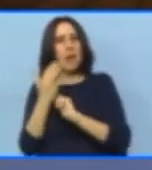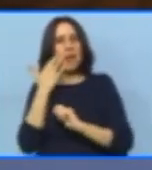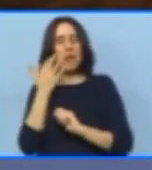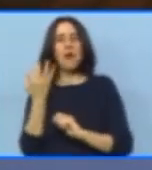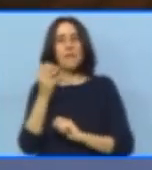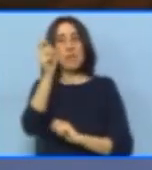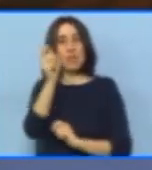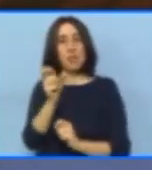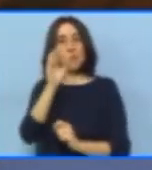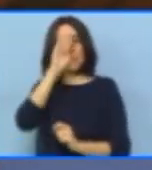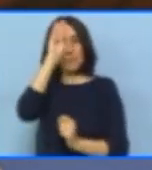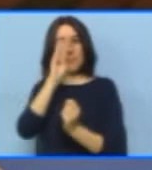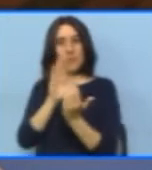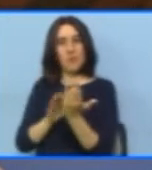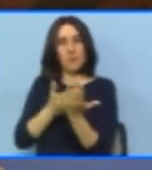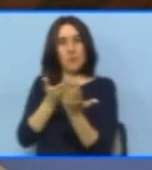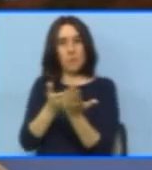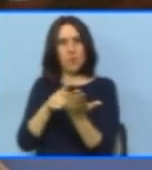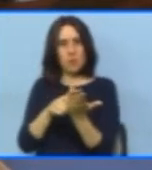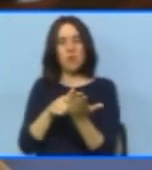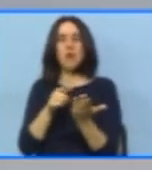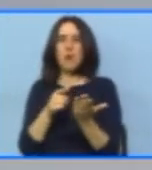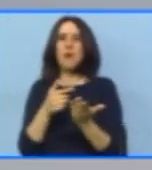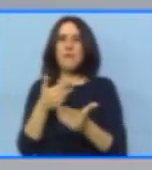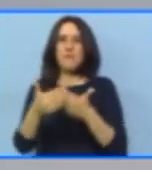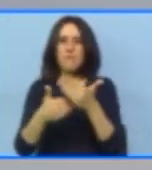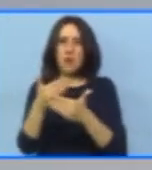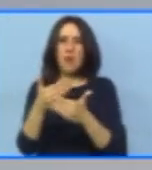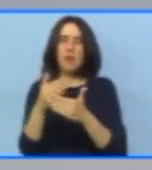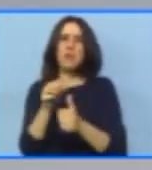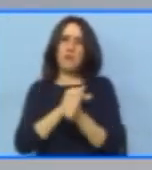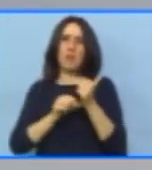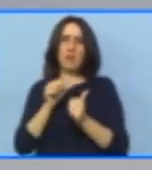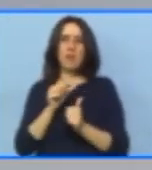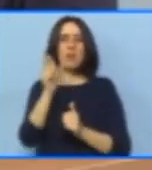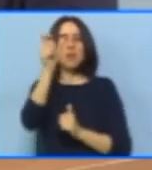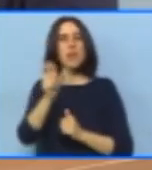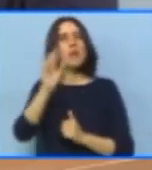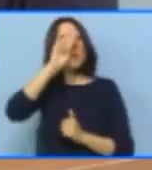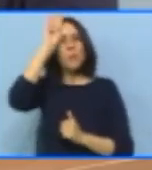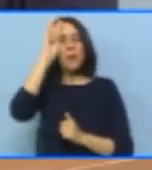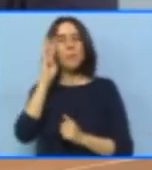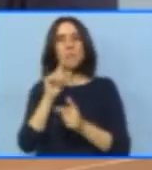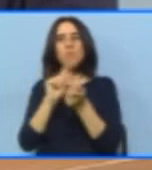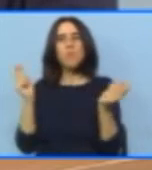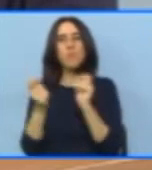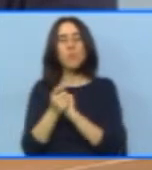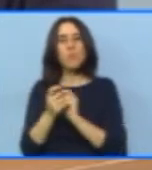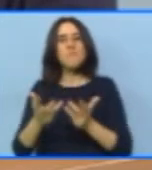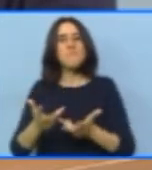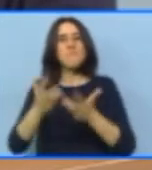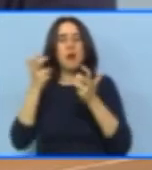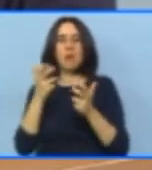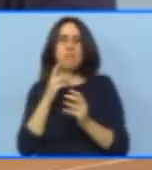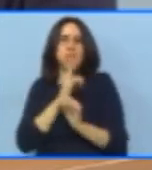que o Papa está a fazer terão avanços e recuos. O Papa não vai conseguir mudar tudo aquilo que ele desejaria